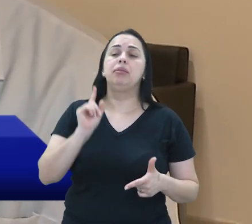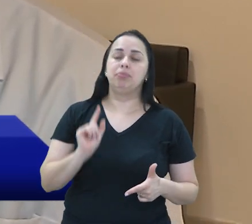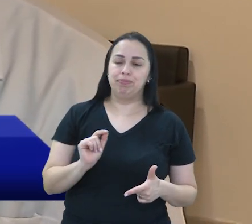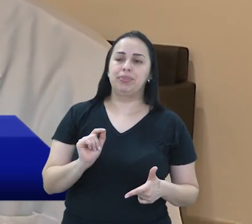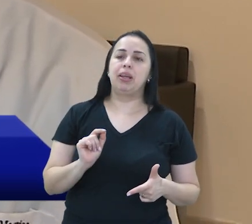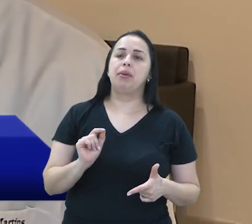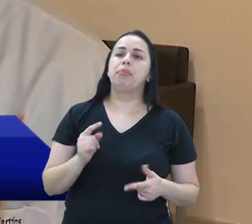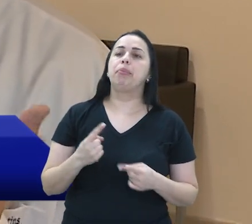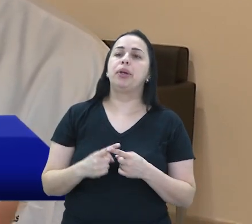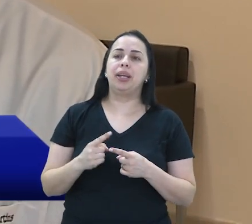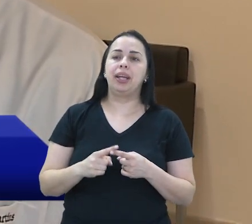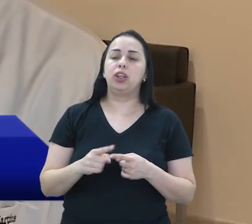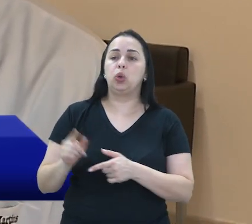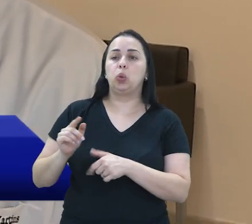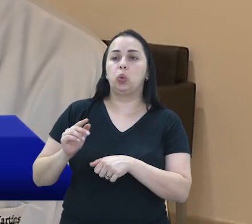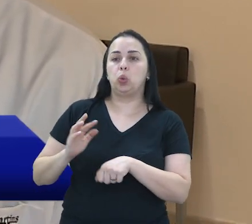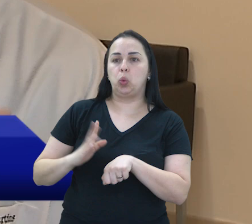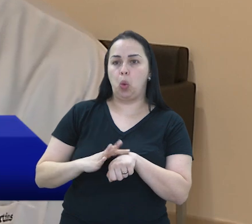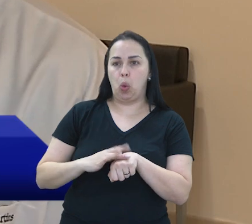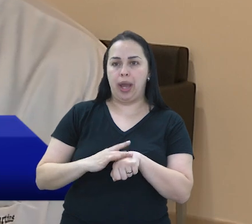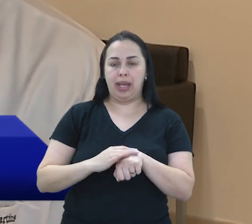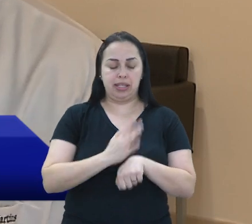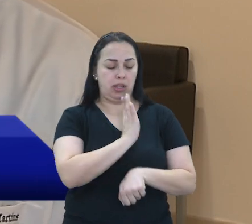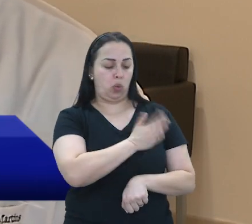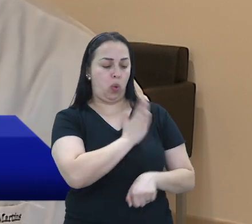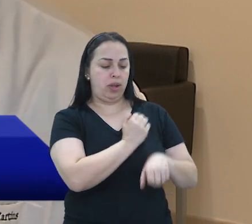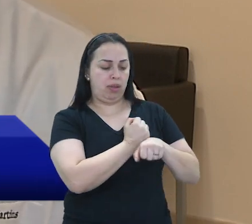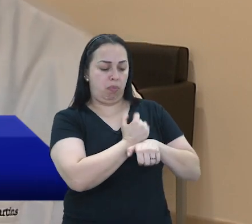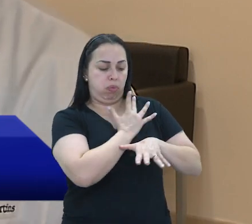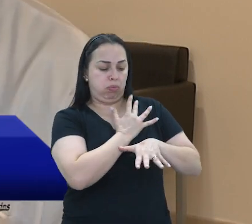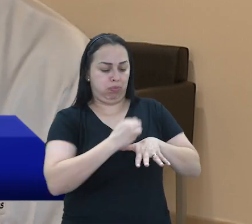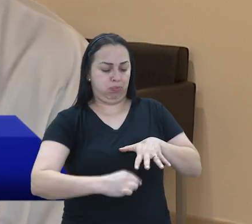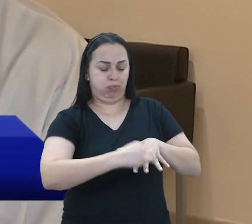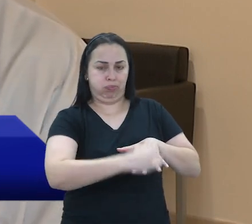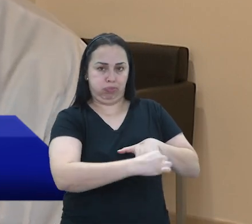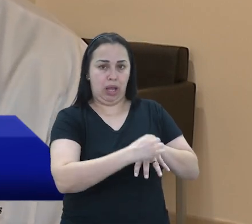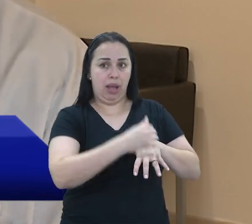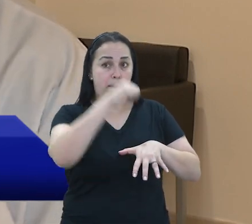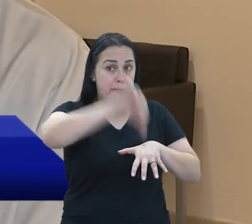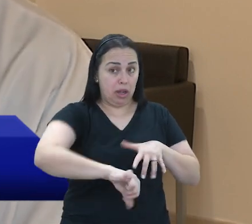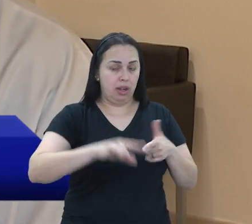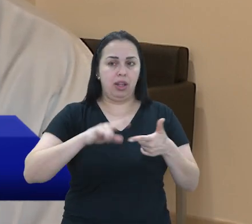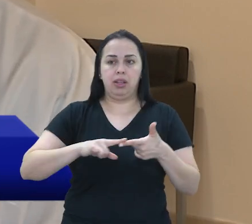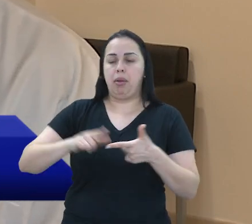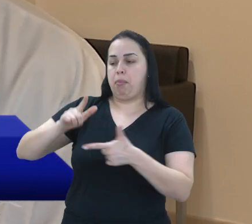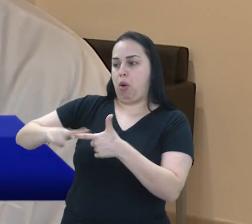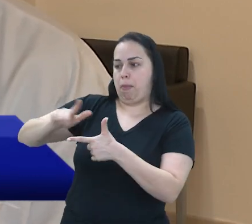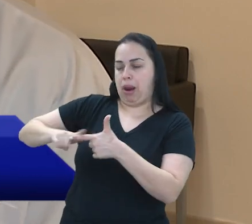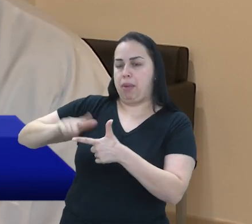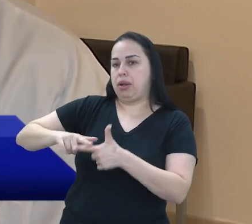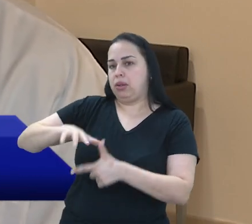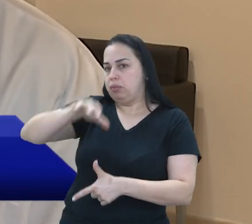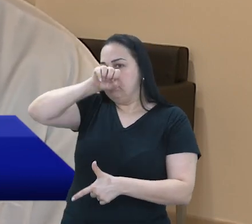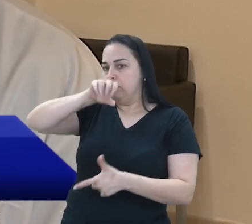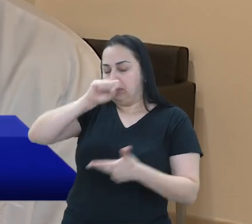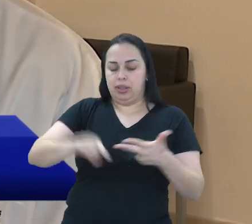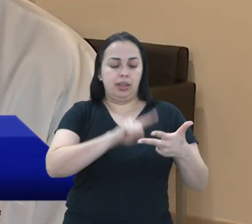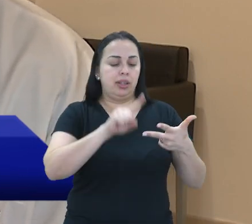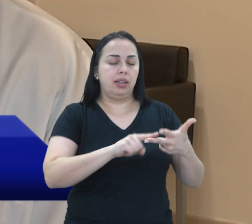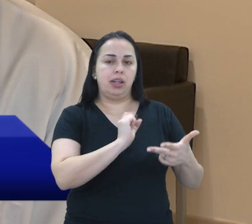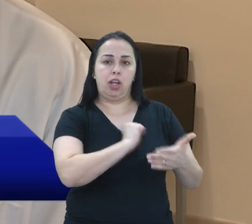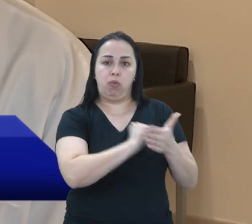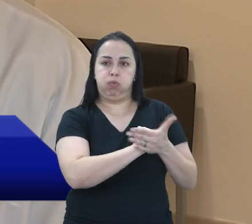quê? Para doença arterial coronariana, piora das doenças respiratórias, infarto e